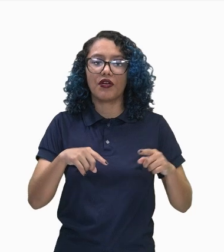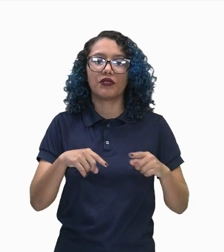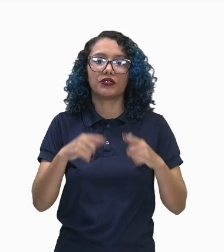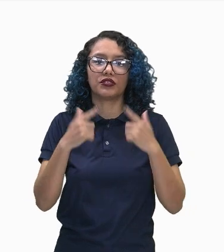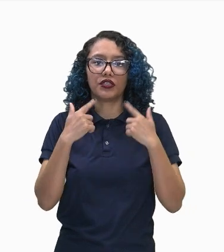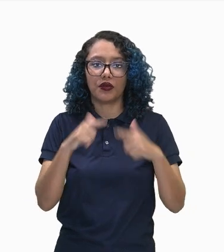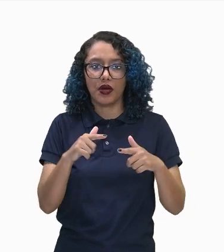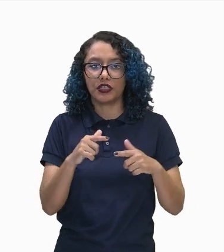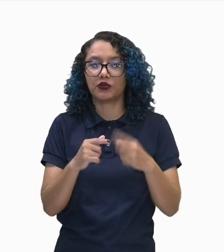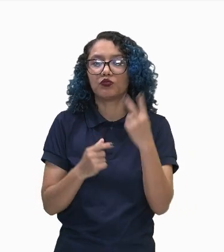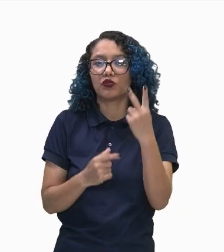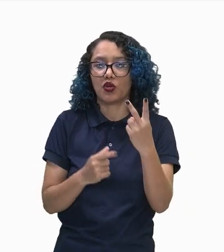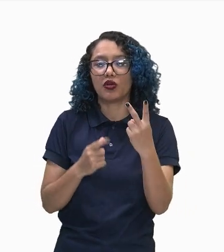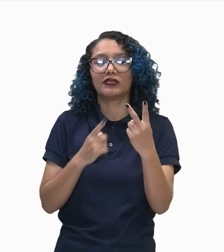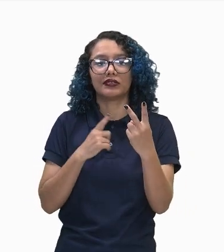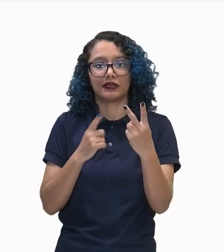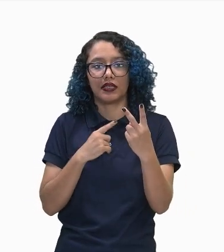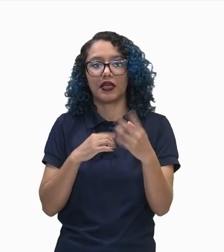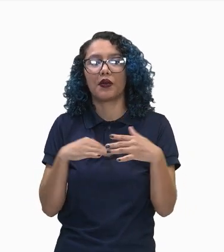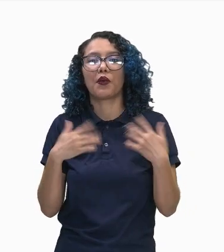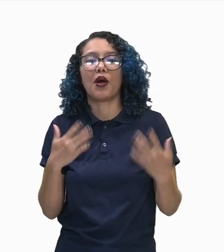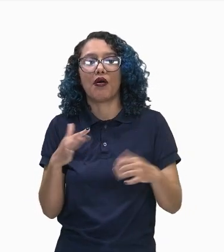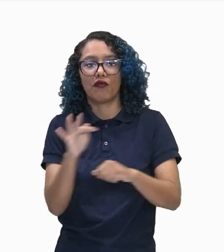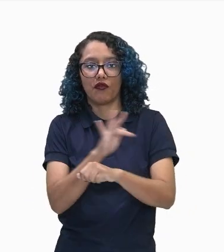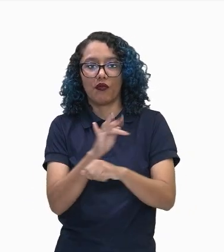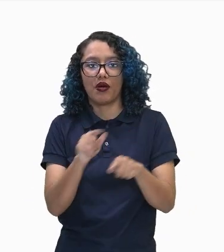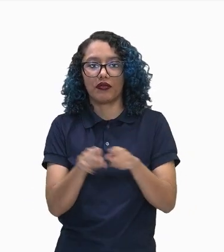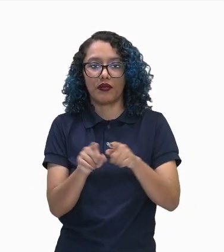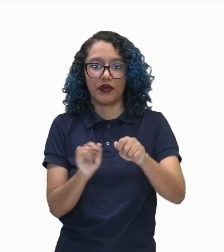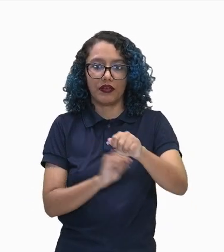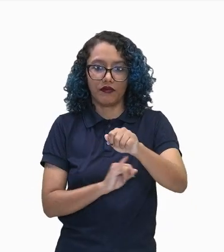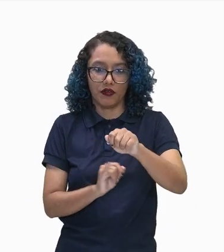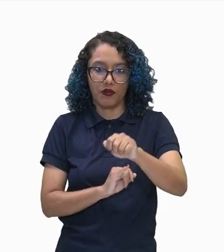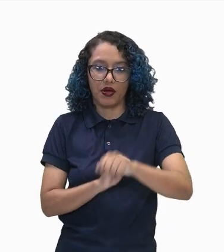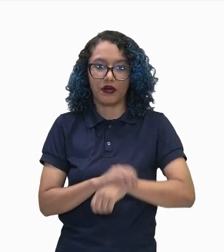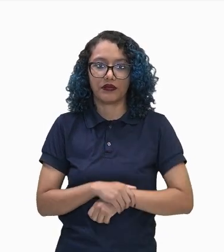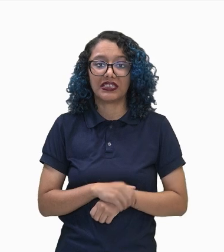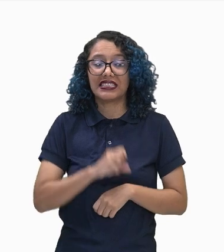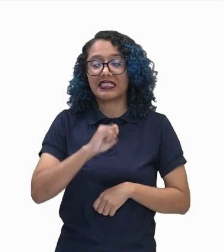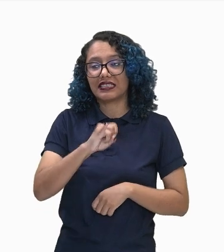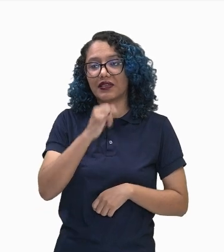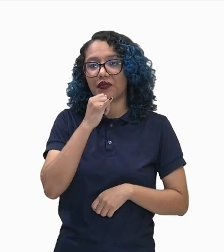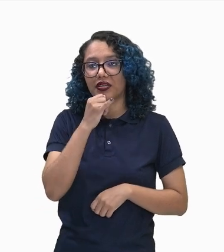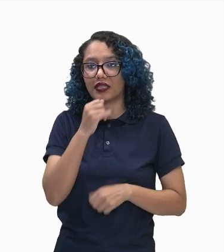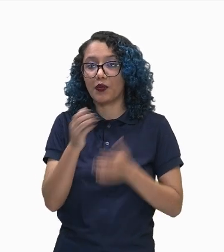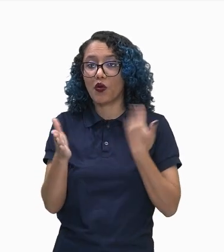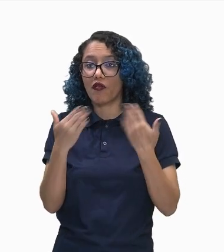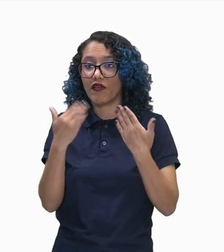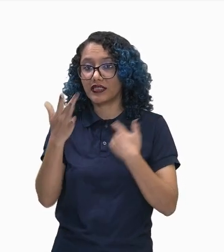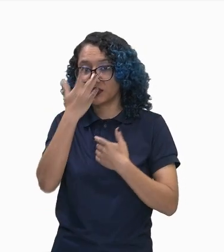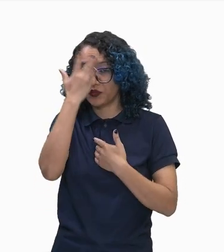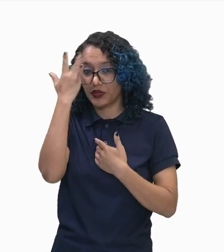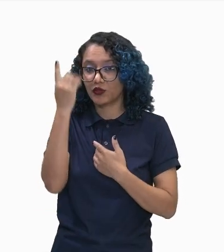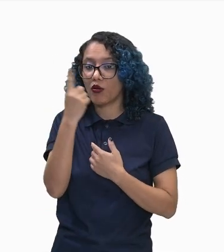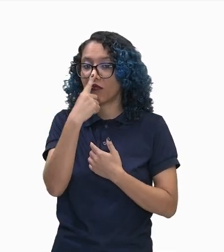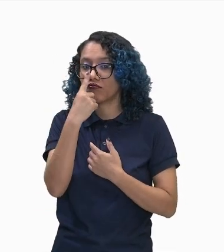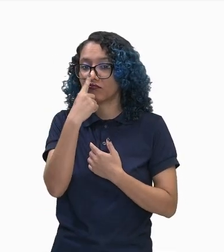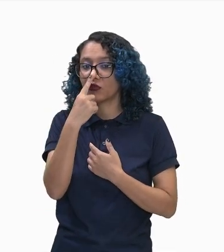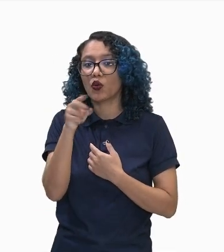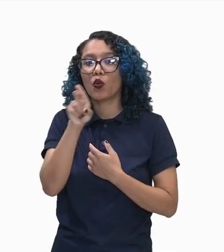linguagem formal e a informal. Certamente, quando falamos com pessoas próximas, utilizamos a linguagem